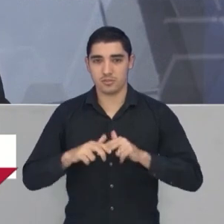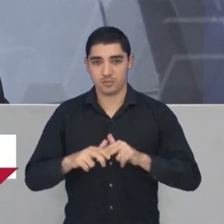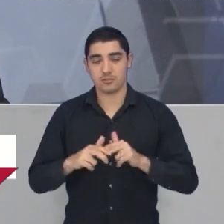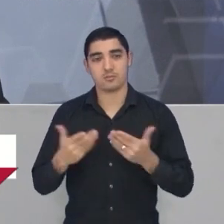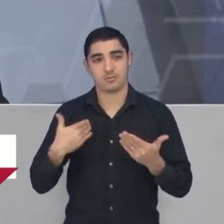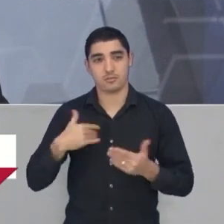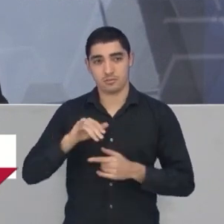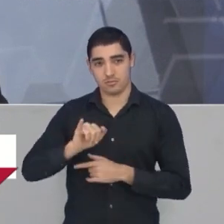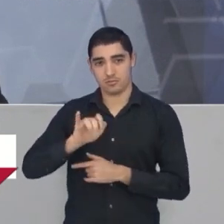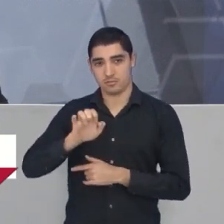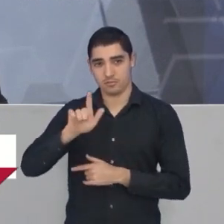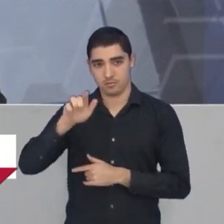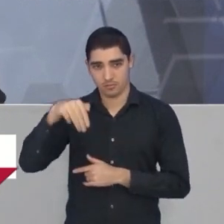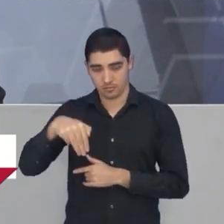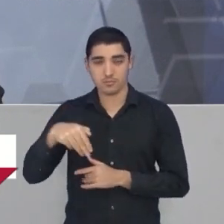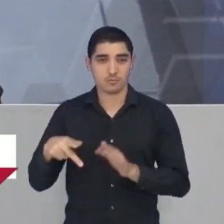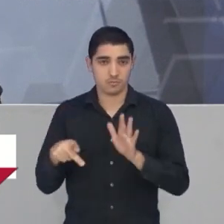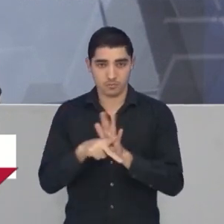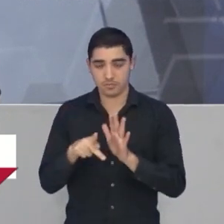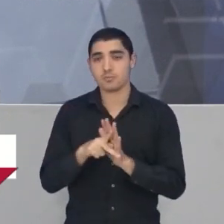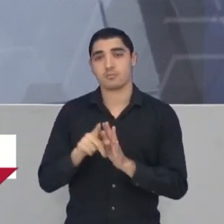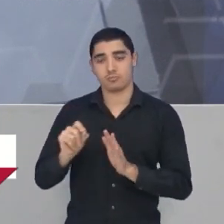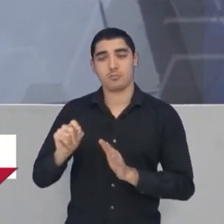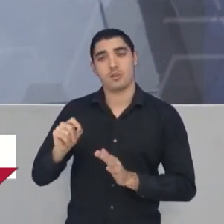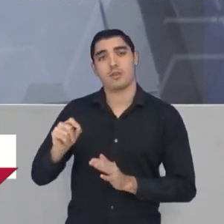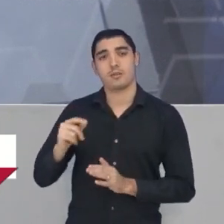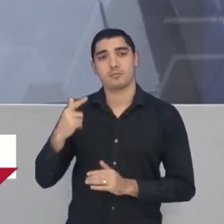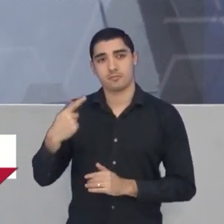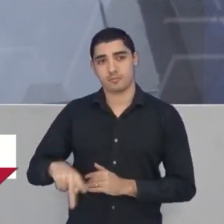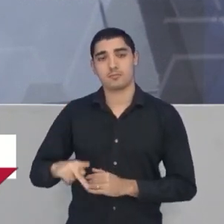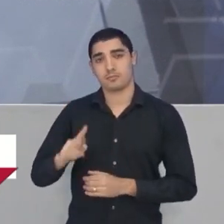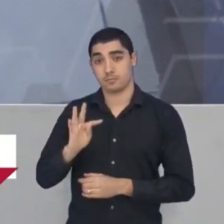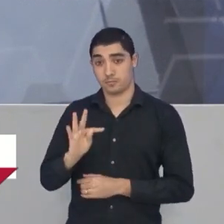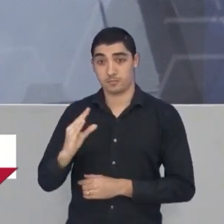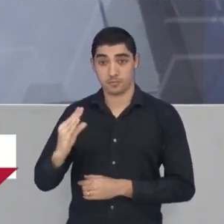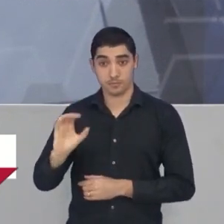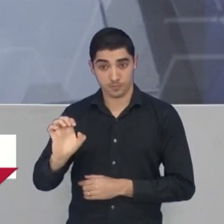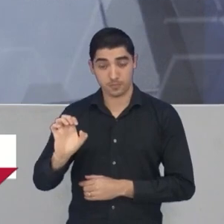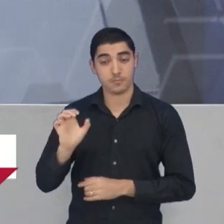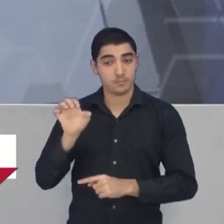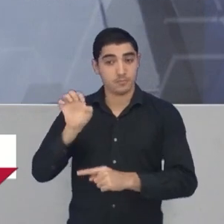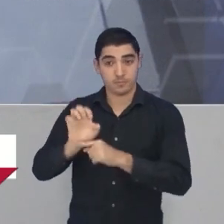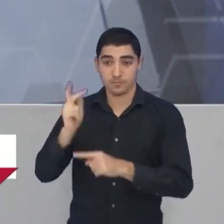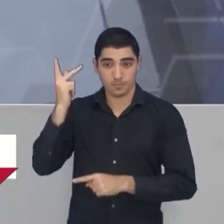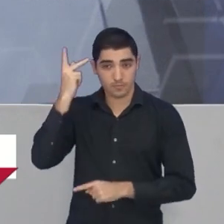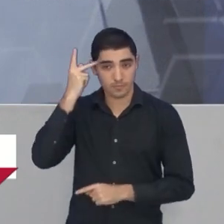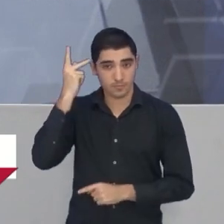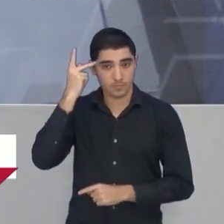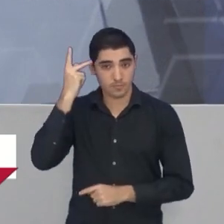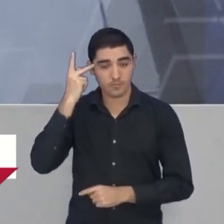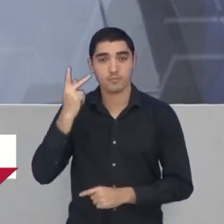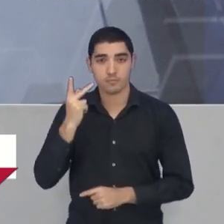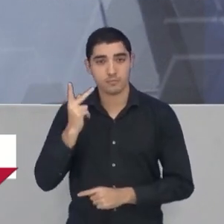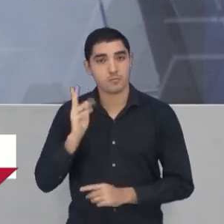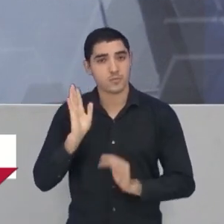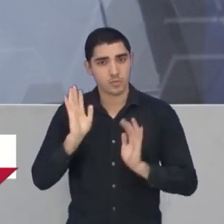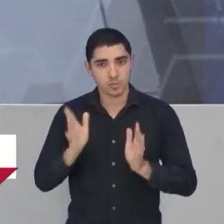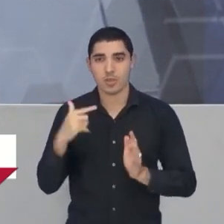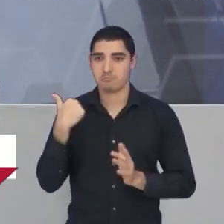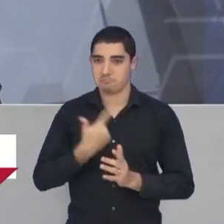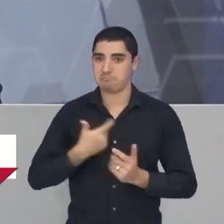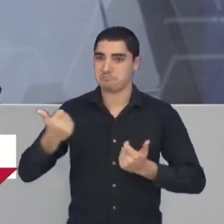efetividade da gestão Municipal criado pelo Tribunal de Contas do Estado de São Paulo já muito mencionado